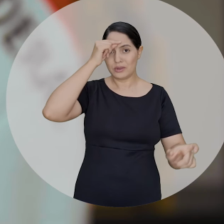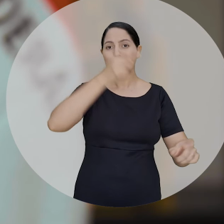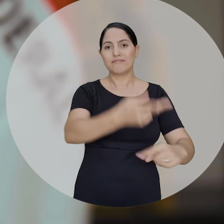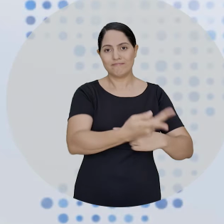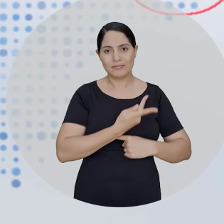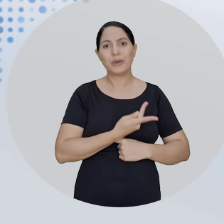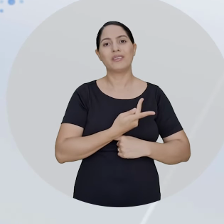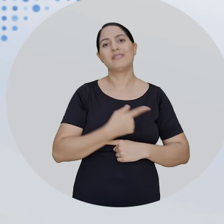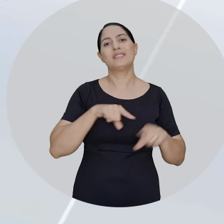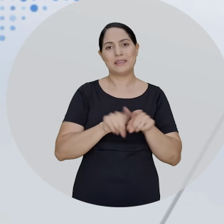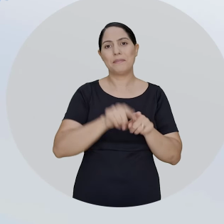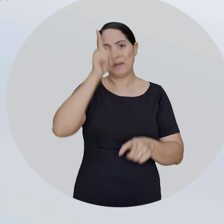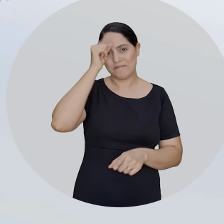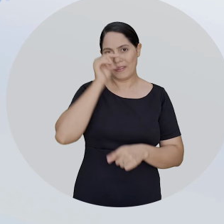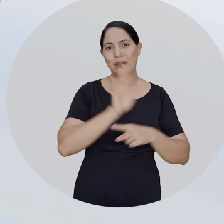procuram.